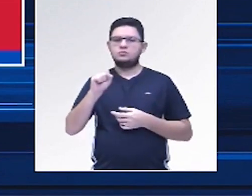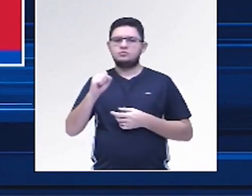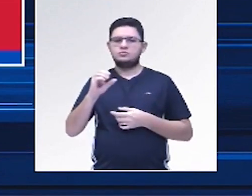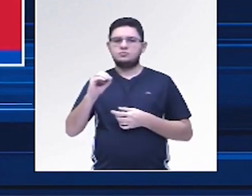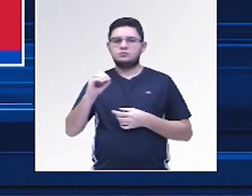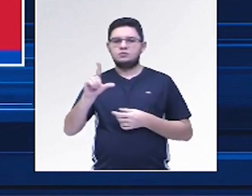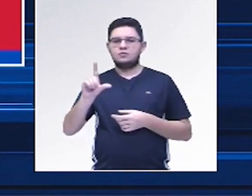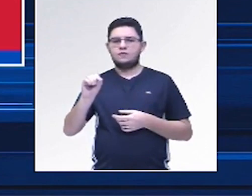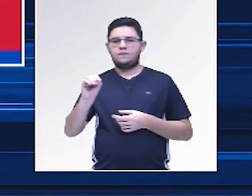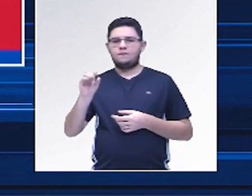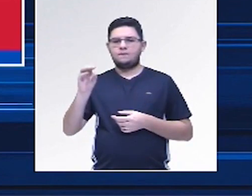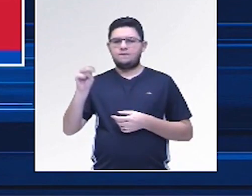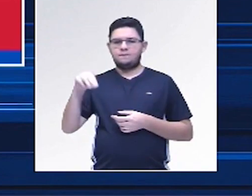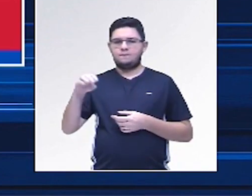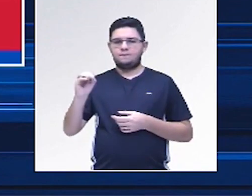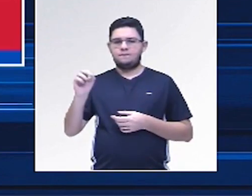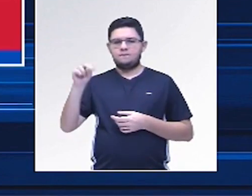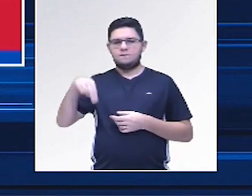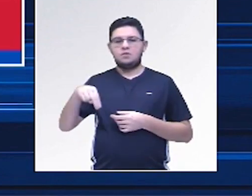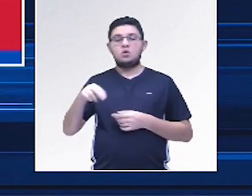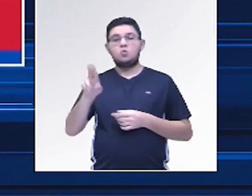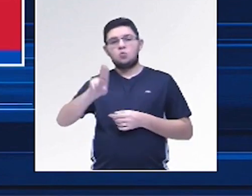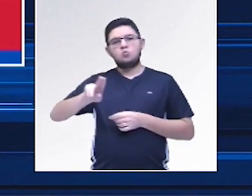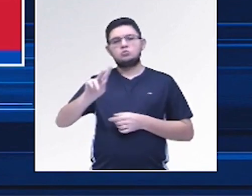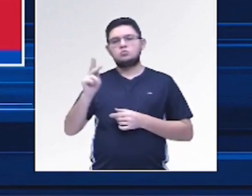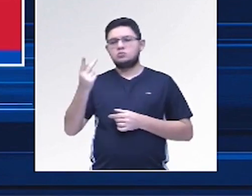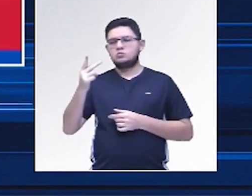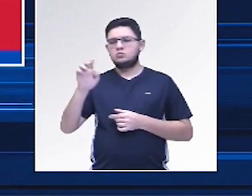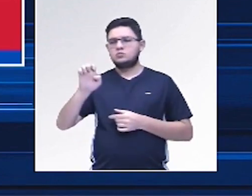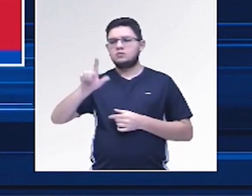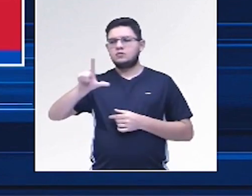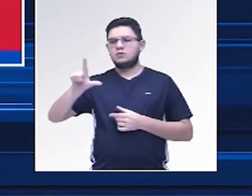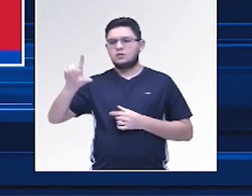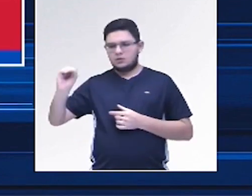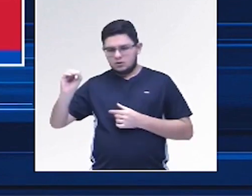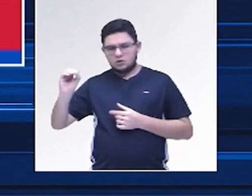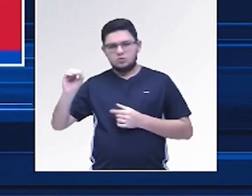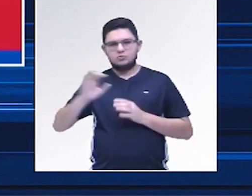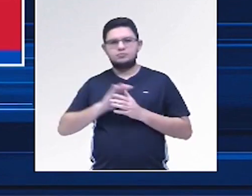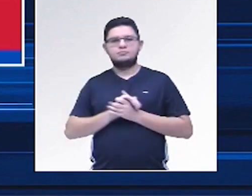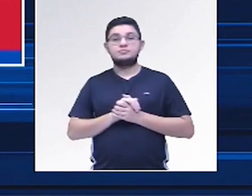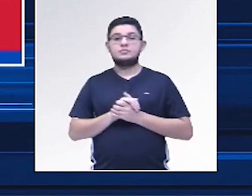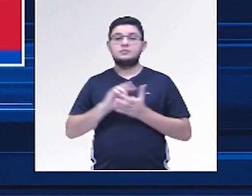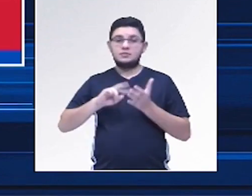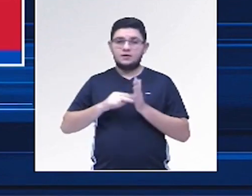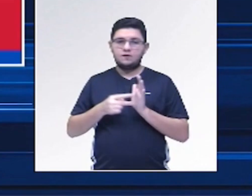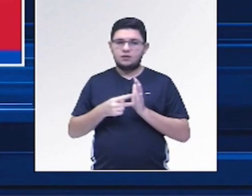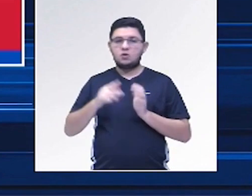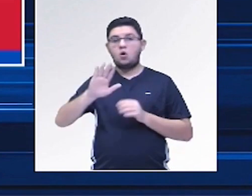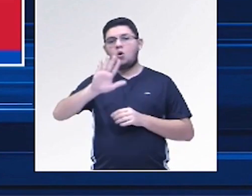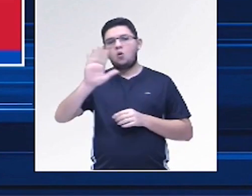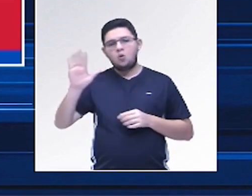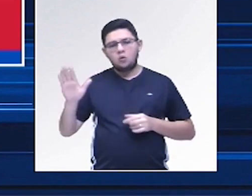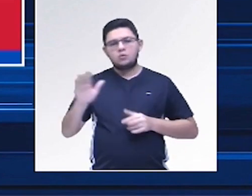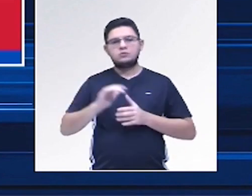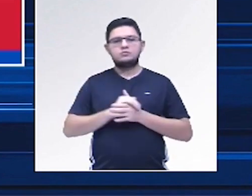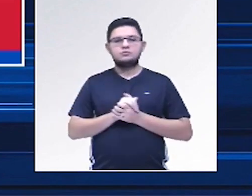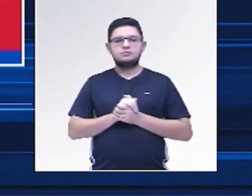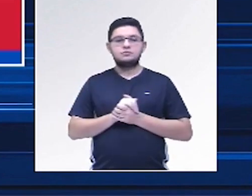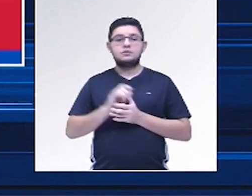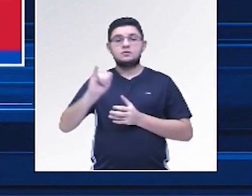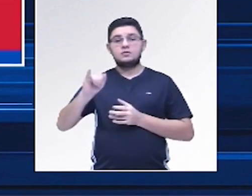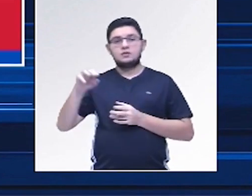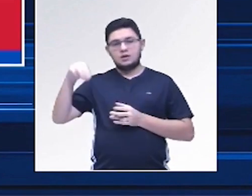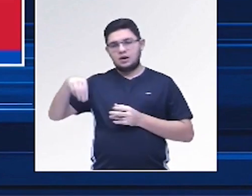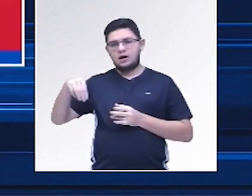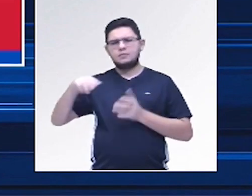usou o hello. I'm Solomon. I'm. Esse I'm você já conhece, né? Que é o eu, na forma contraída do verbo